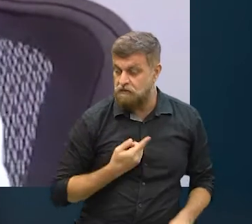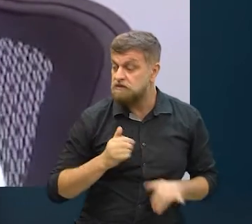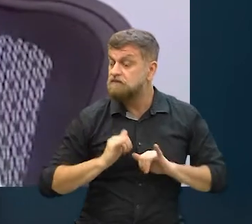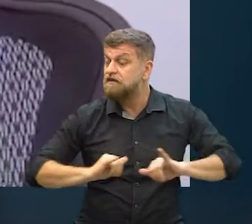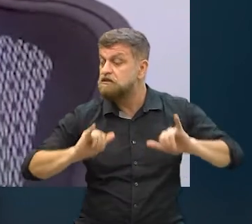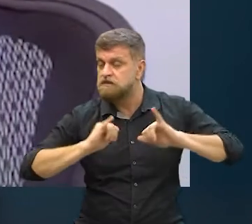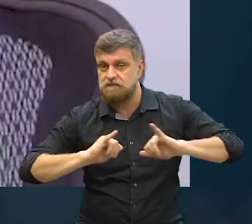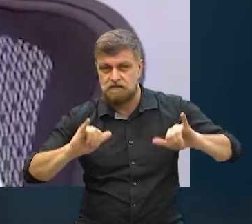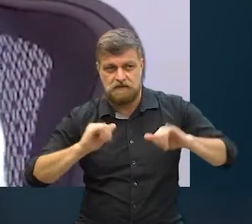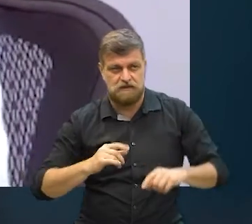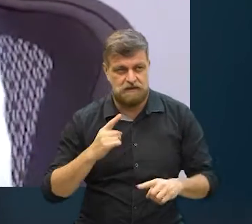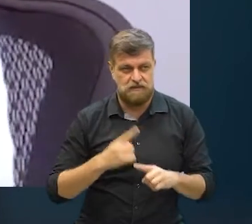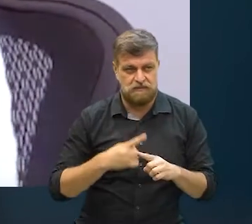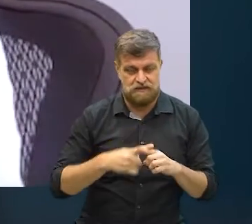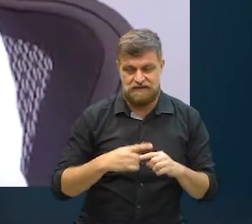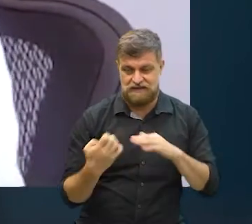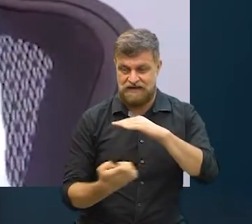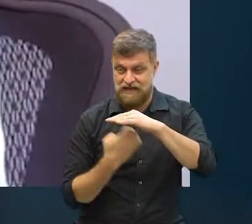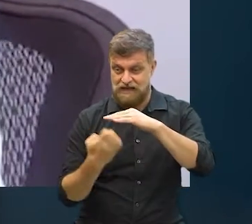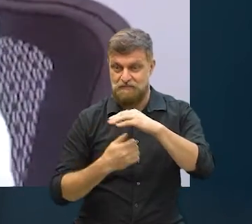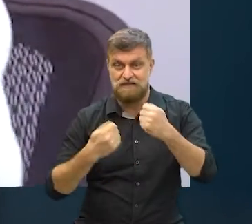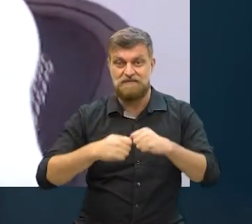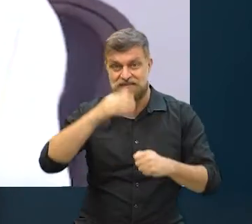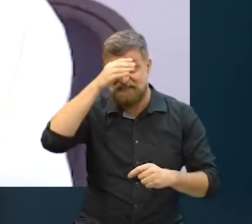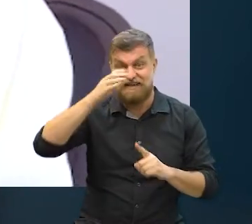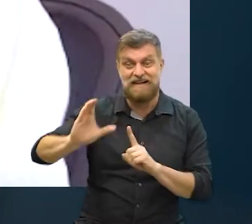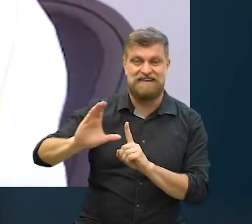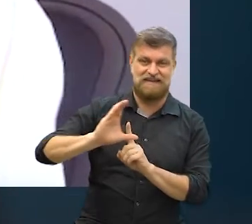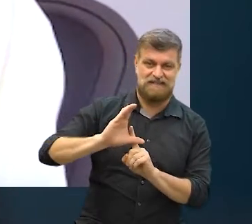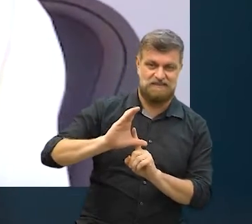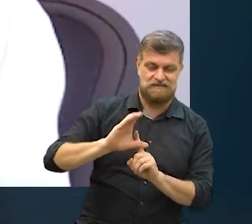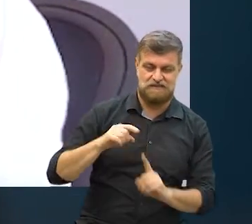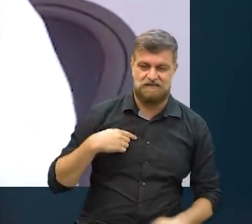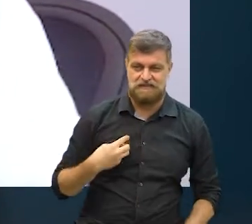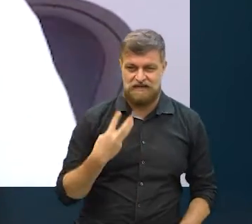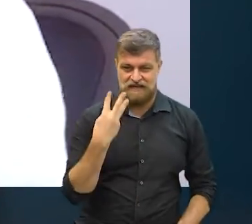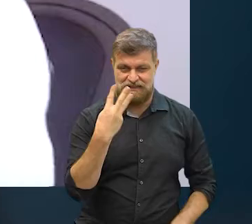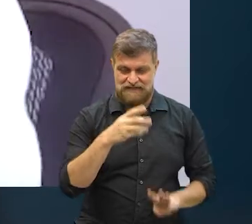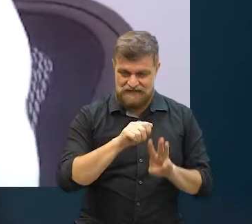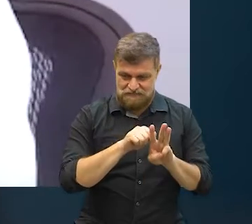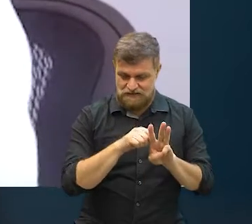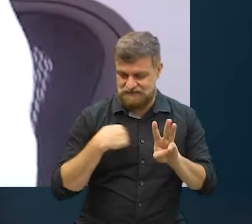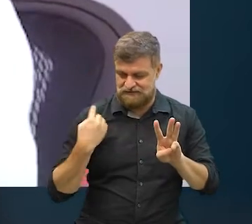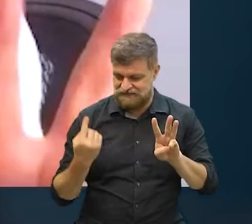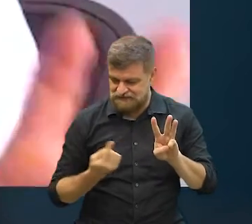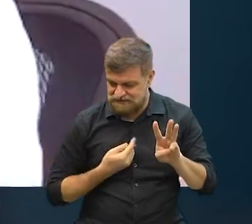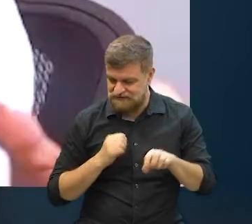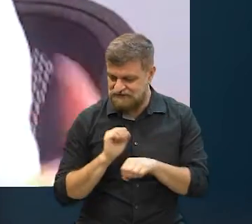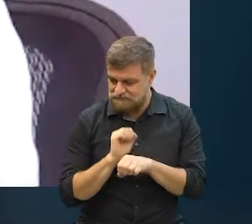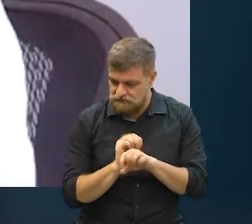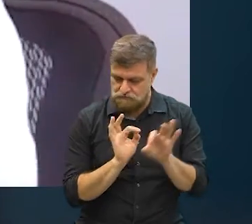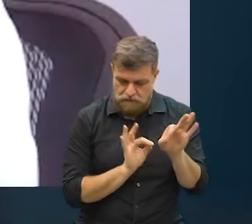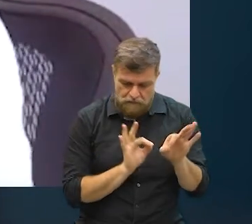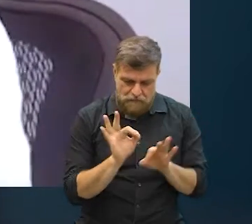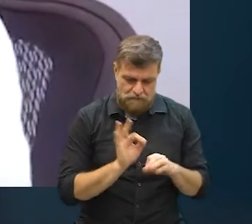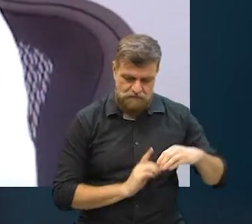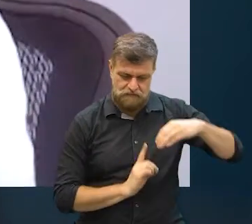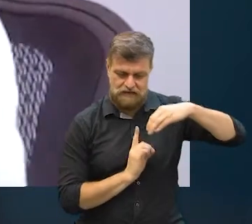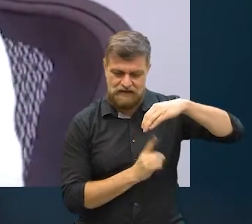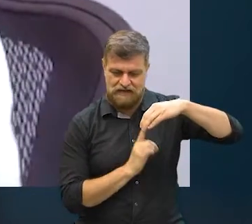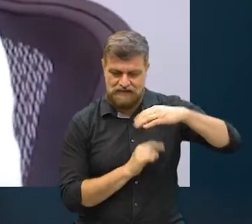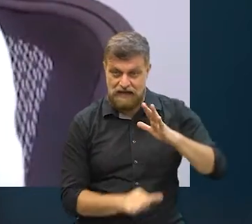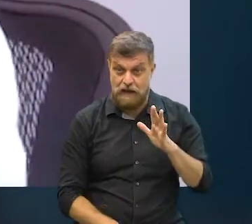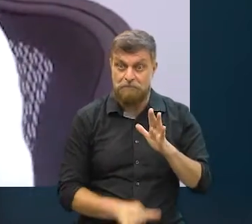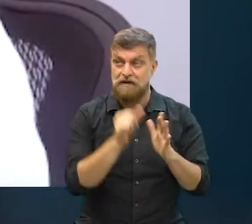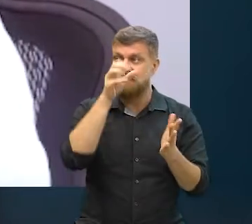nós vamos divulgar o nosso trabalho, porque você abre uma empresa, precisa de clientes. Então, demoramos 3 meses para conseguir montar aquela clínica, né, a